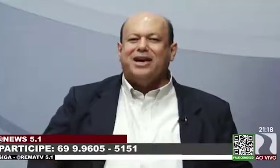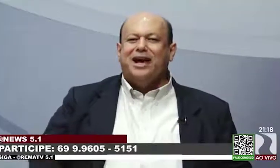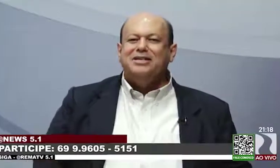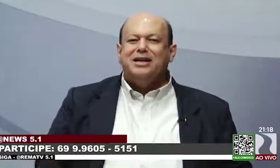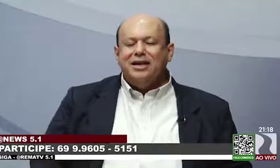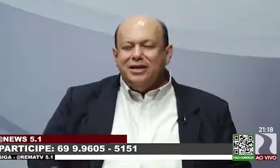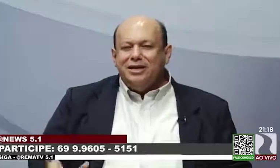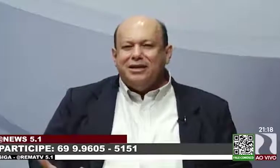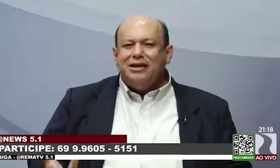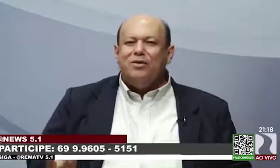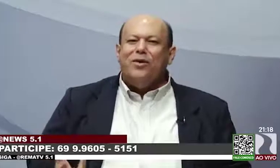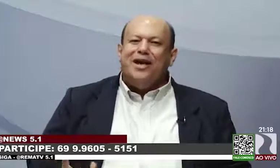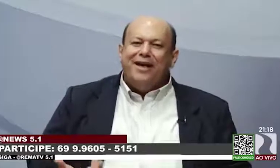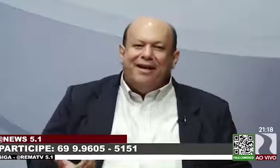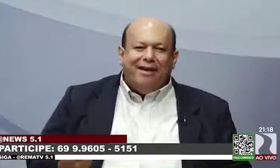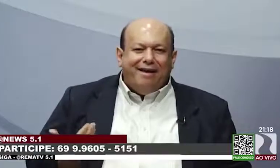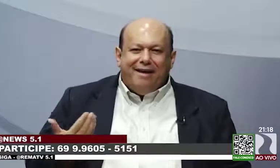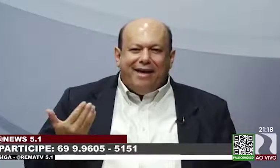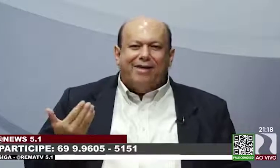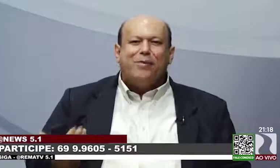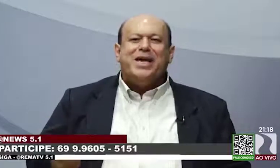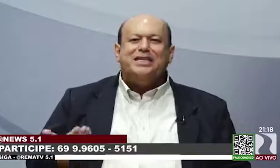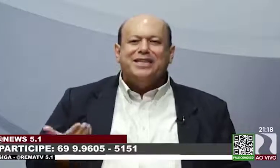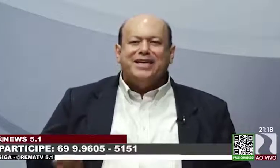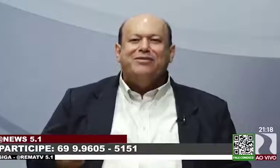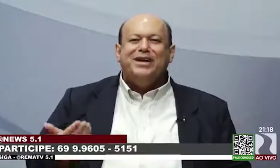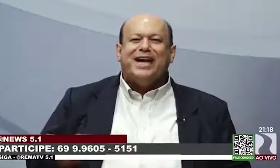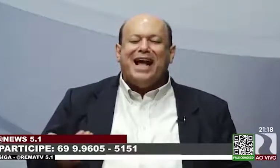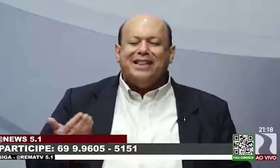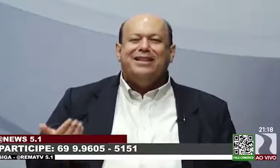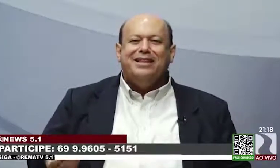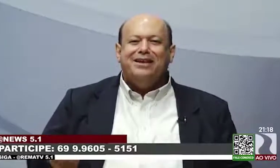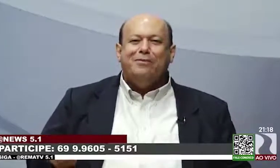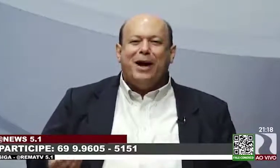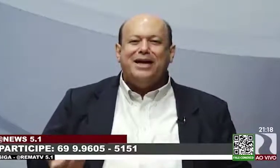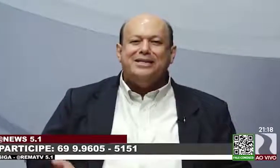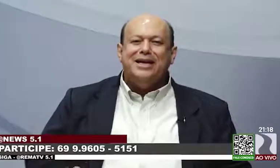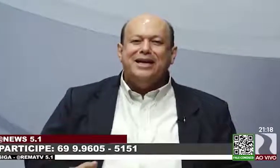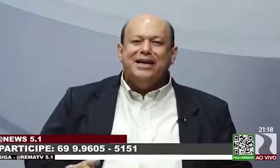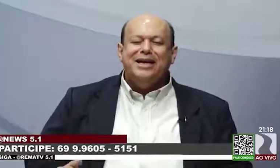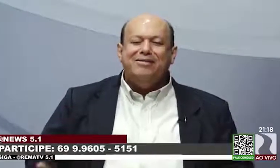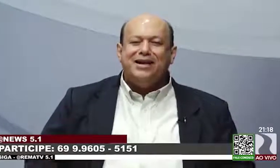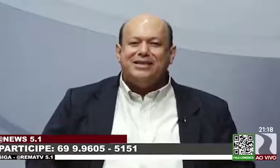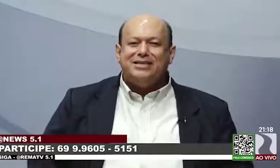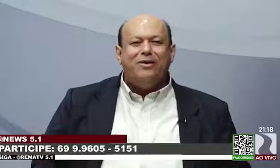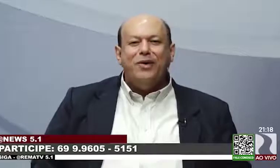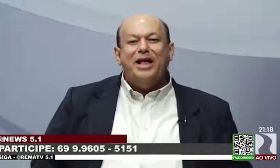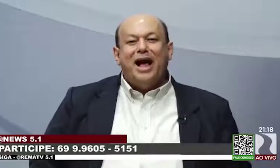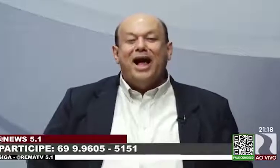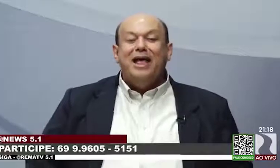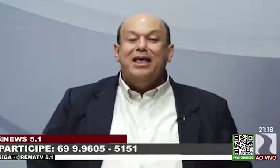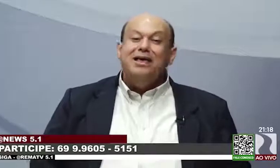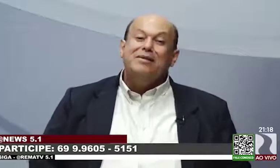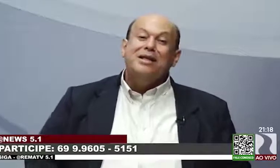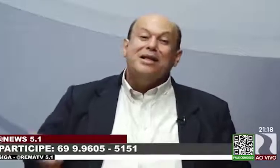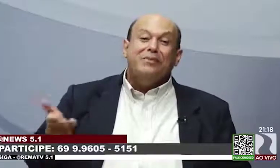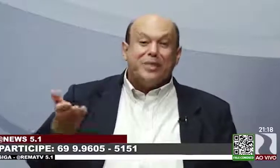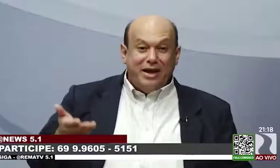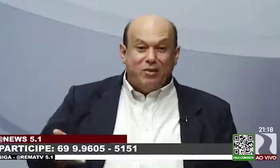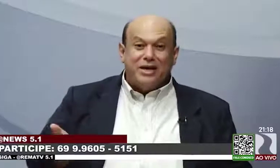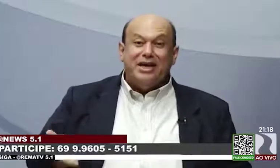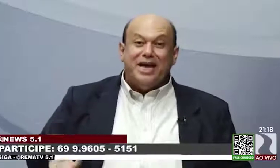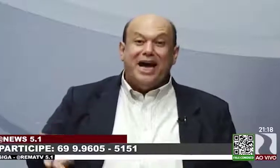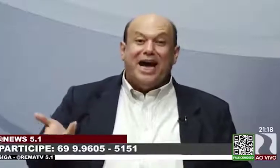atrás então é o que a gente vê cada dia mais é revelação aí